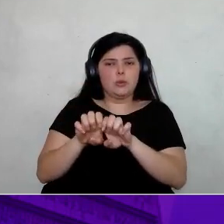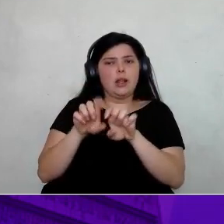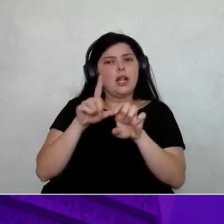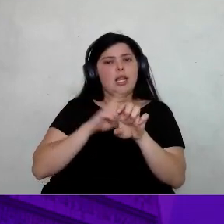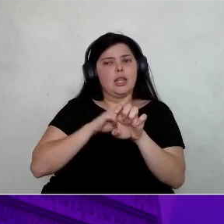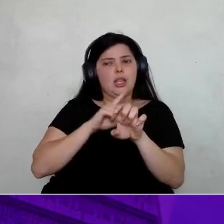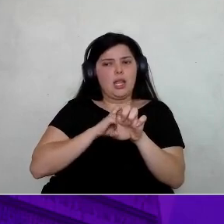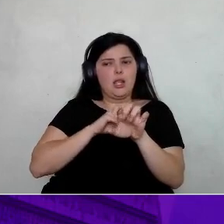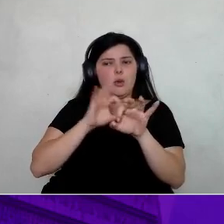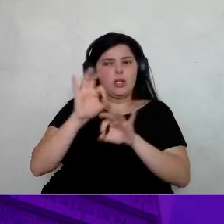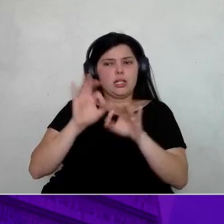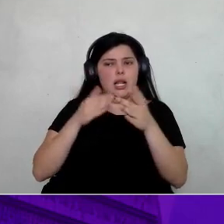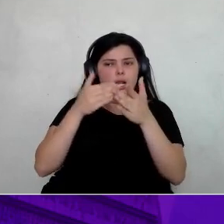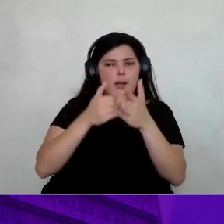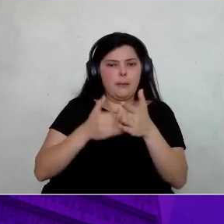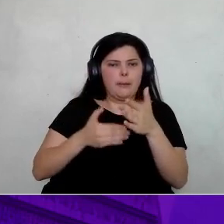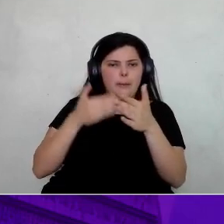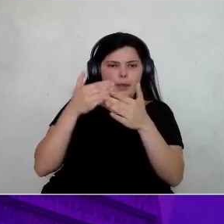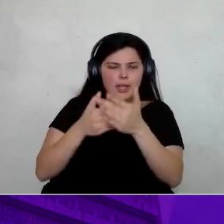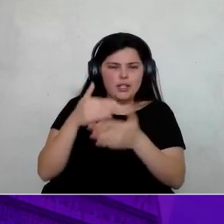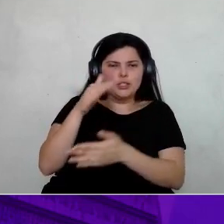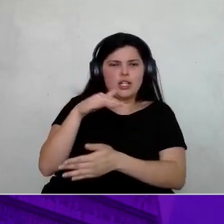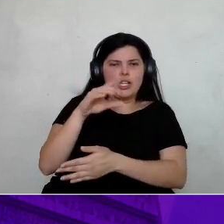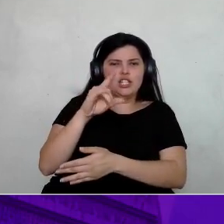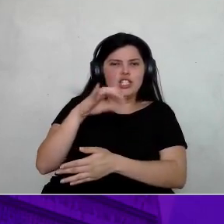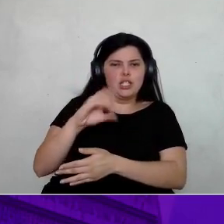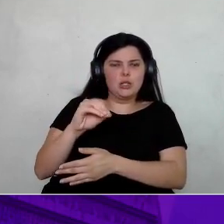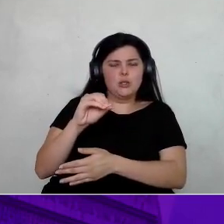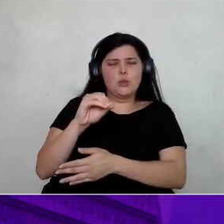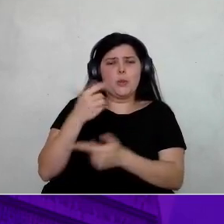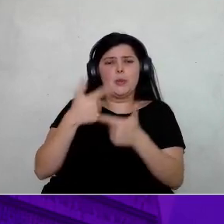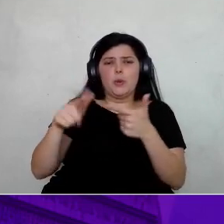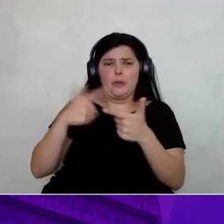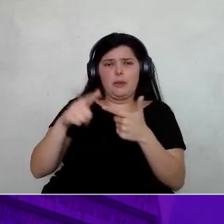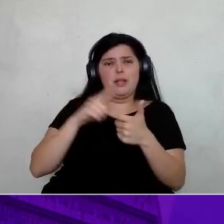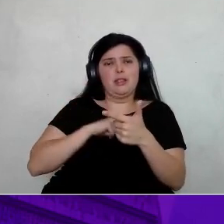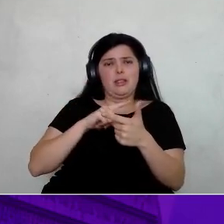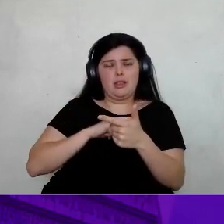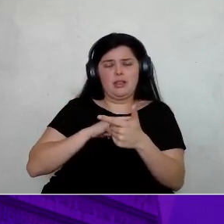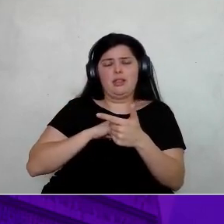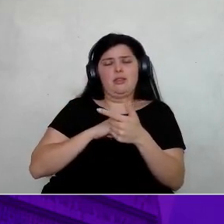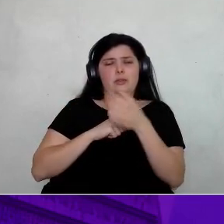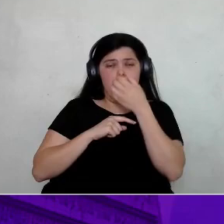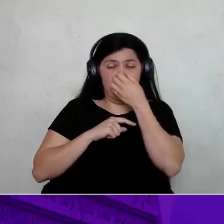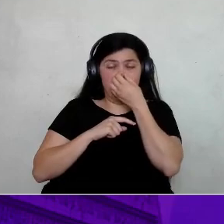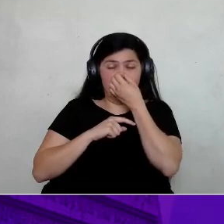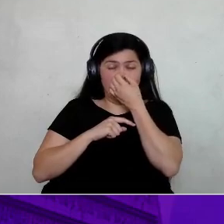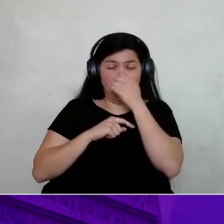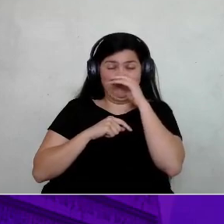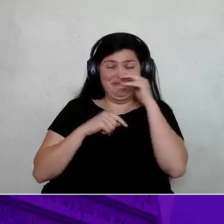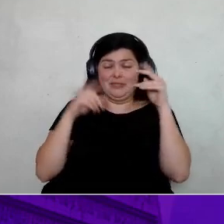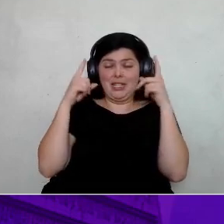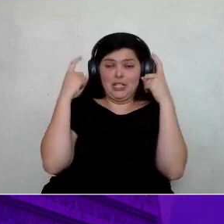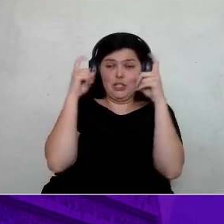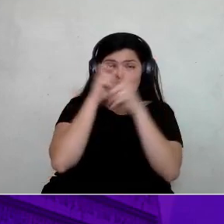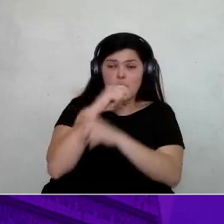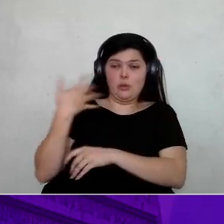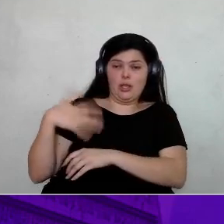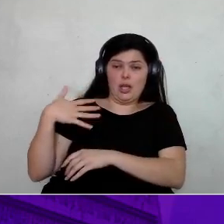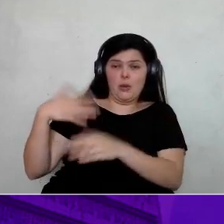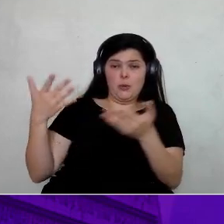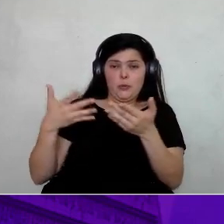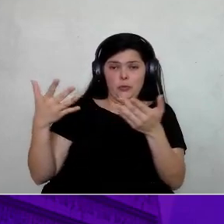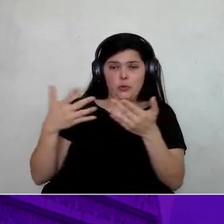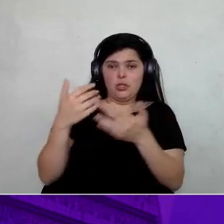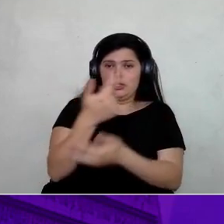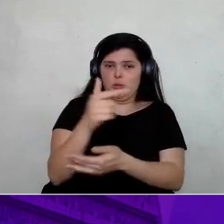de disco, ela sempre foi um gargalo que a gente teve, era muito complexo e caro. Hoje em dia, a gente já não tem tanto